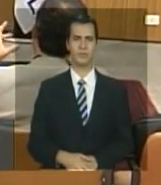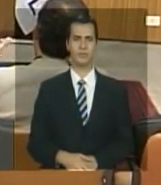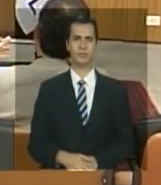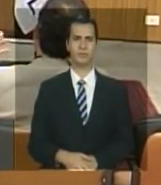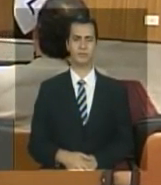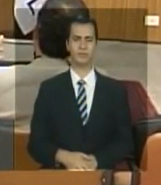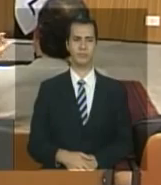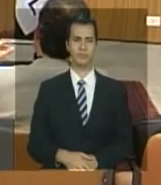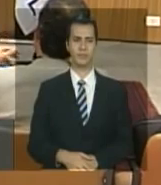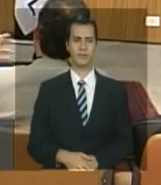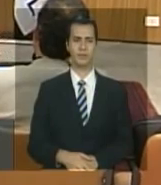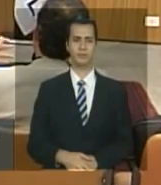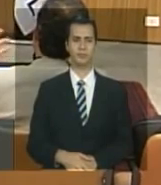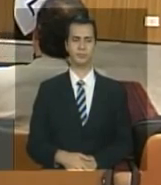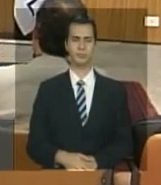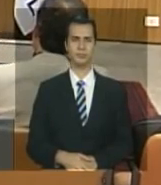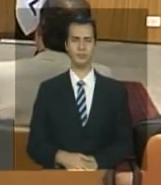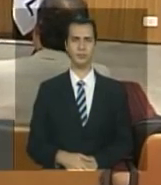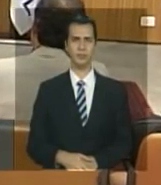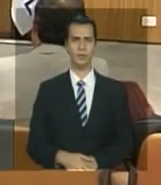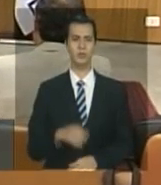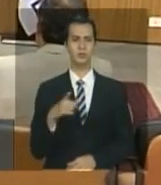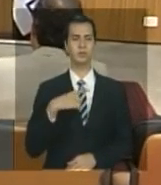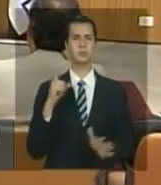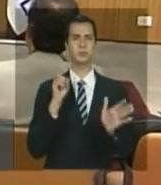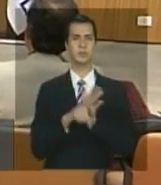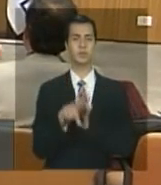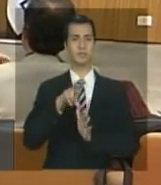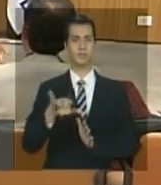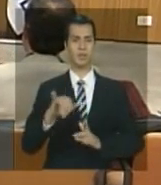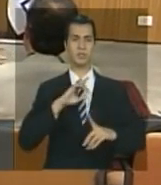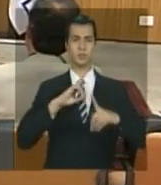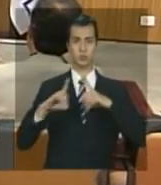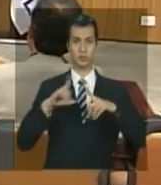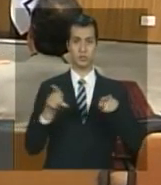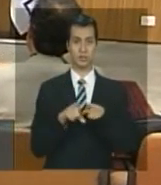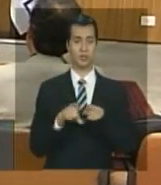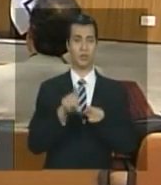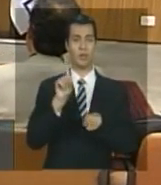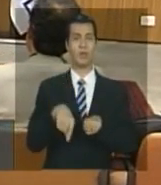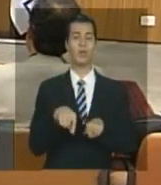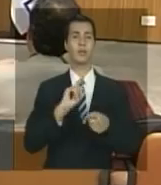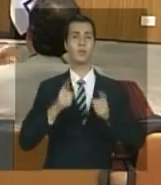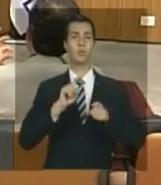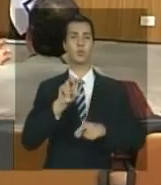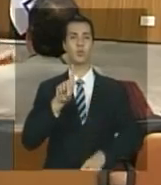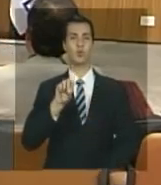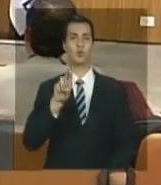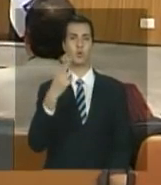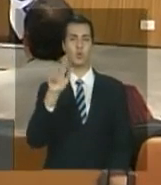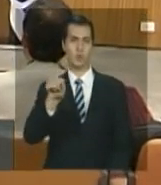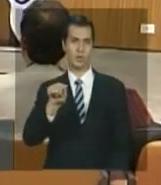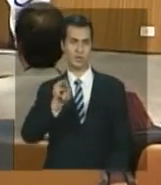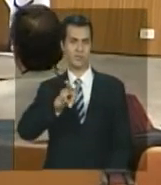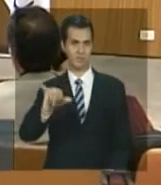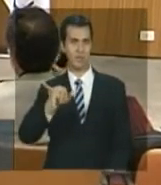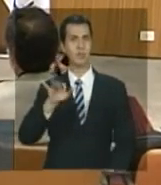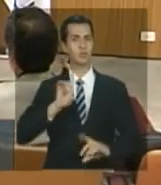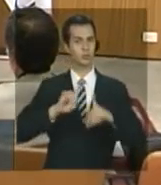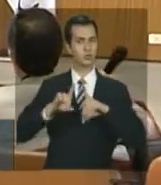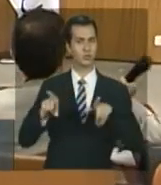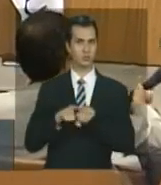do que vai ser tratado sobre as negociações da rodada de Doha? Se a ideia é pedir um relançamento aí das negociações?